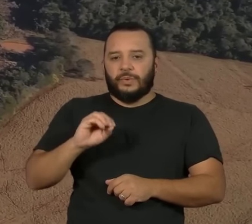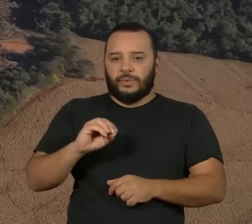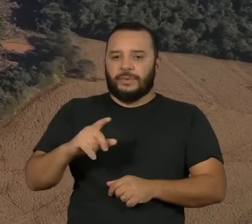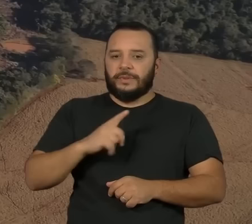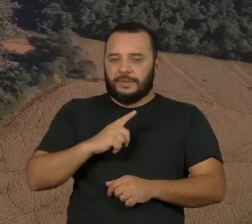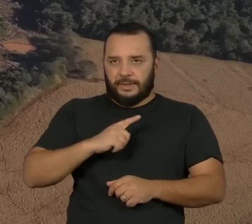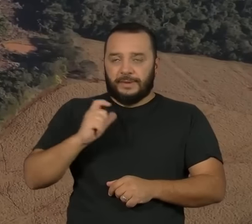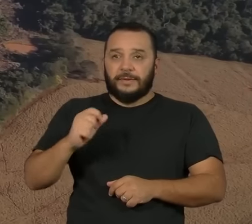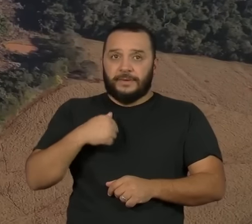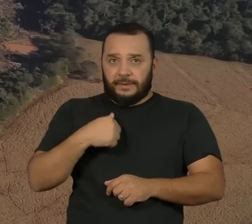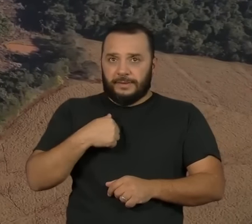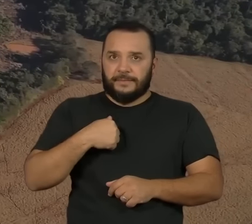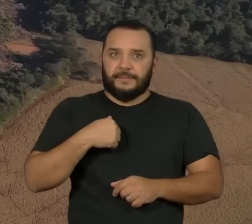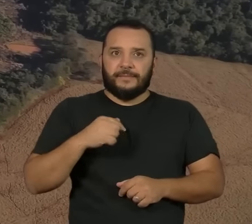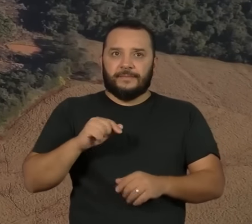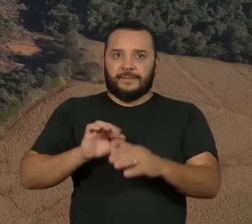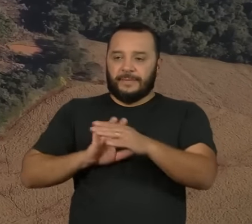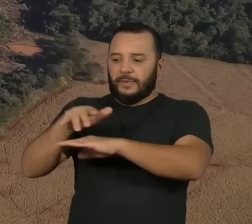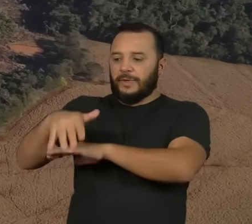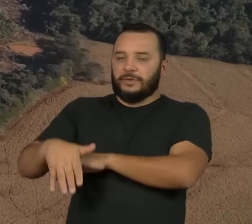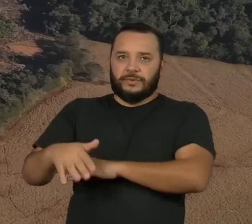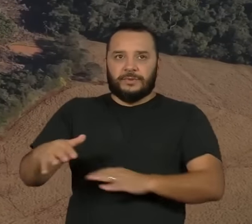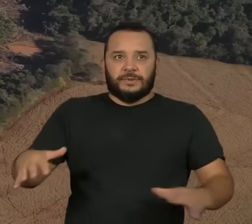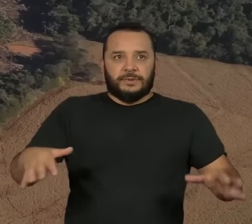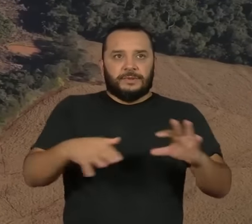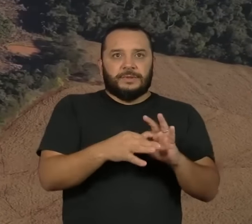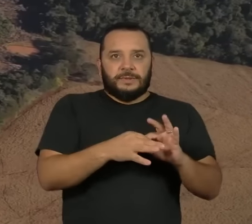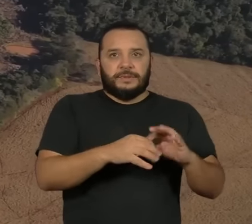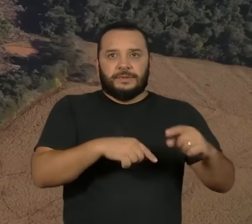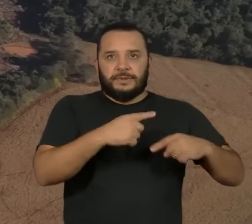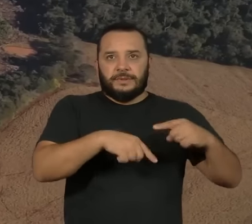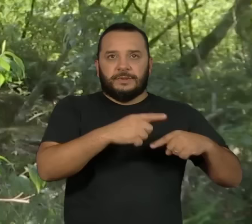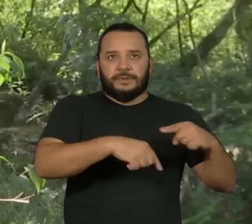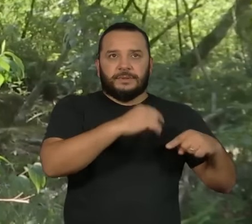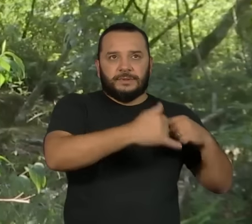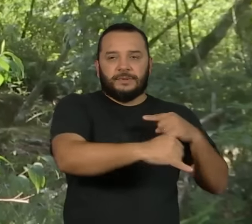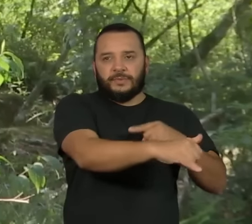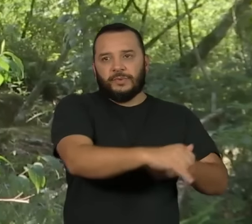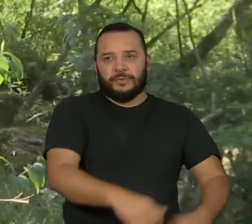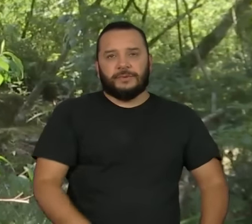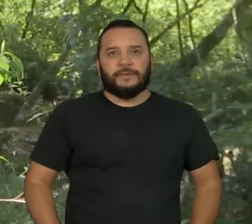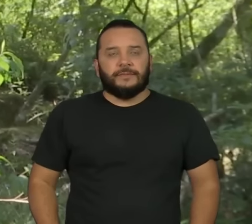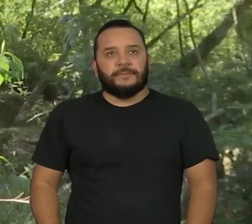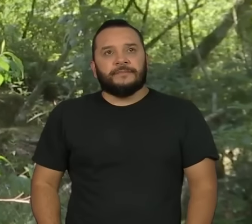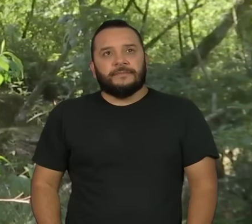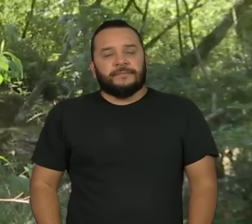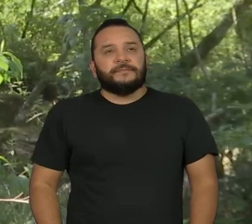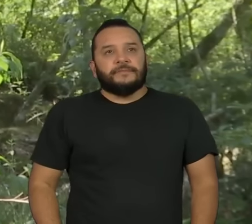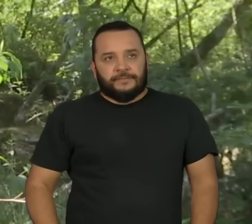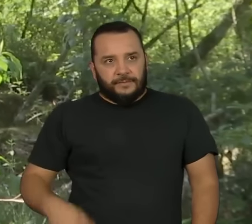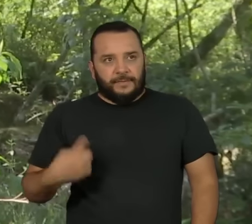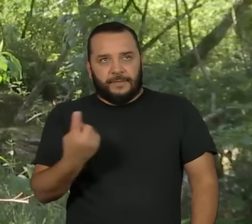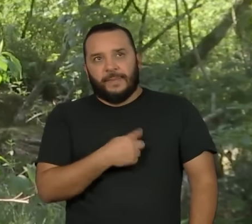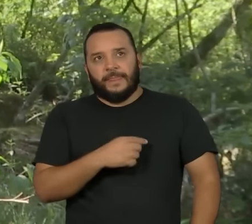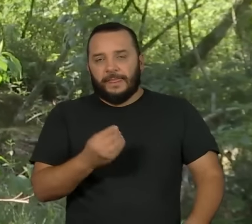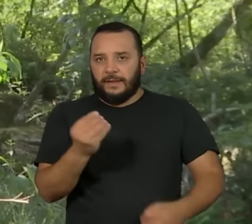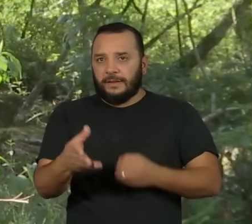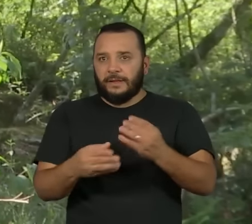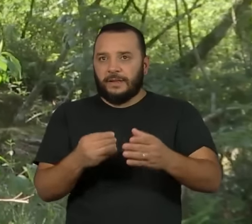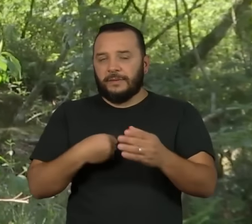Parque Nacional do Iguaçu e a Itaipú Binacional. Nós doamos muitas mudas